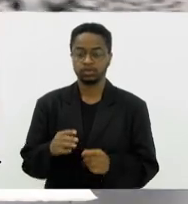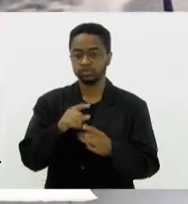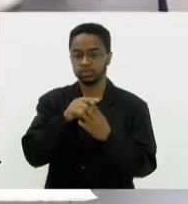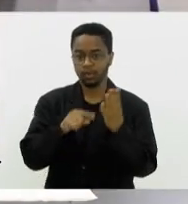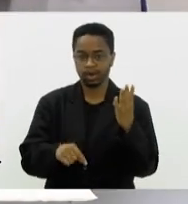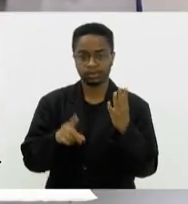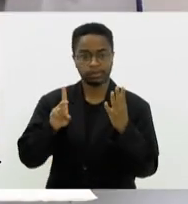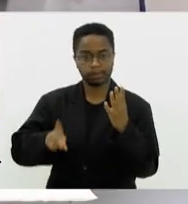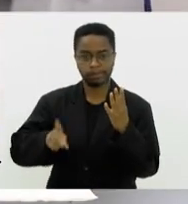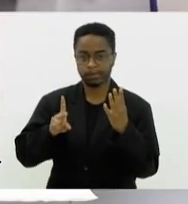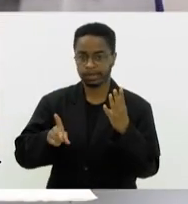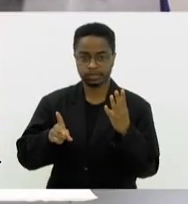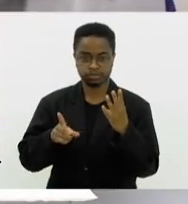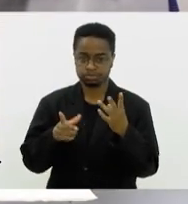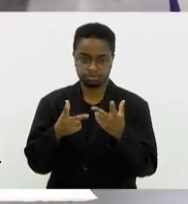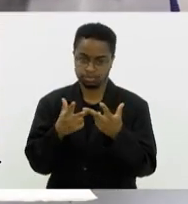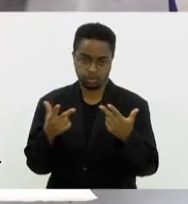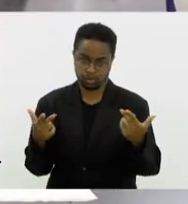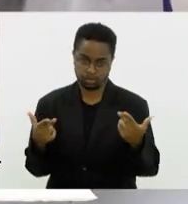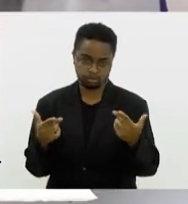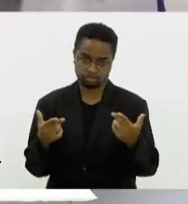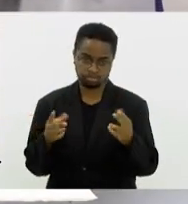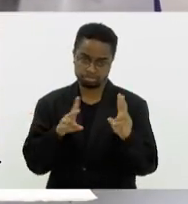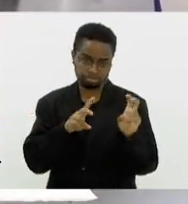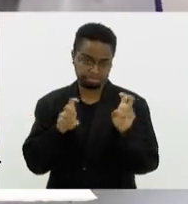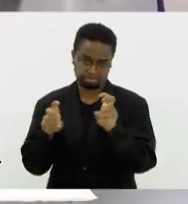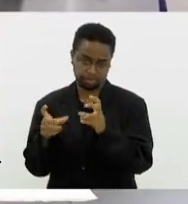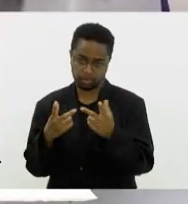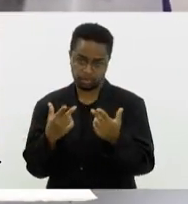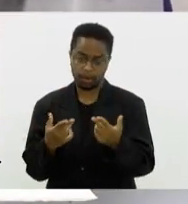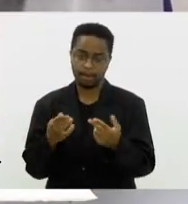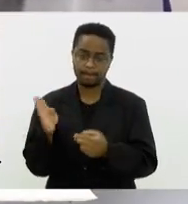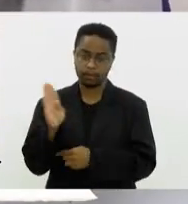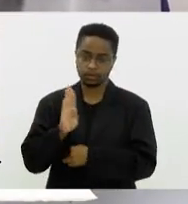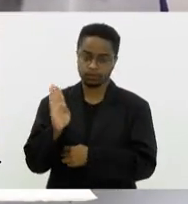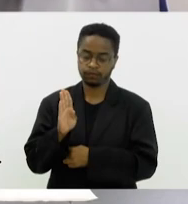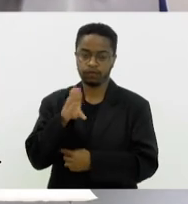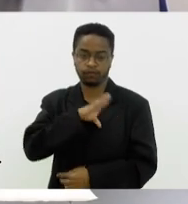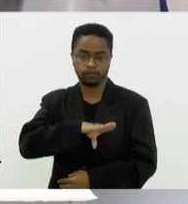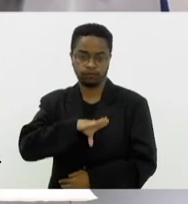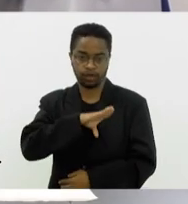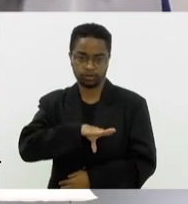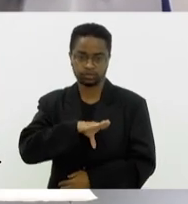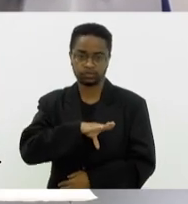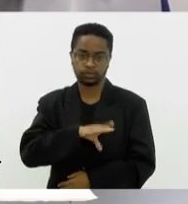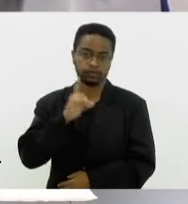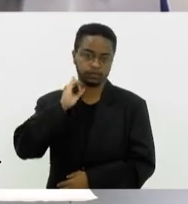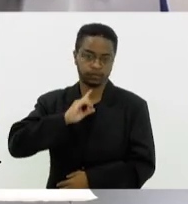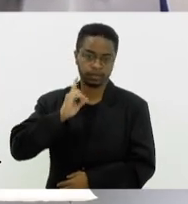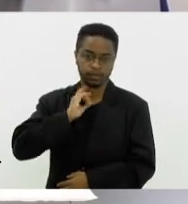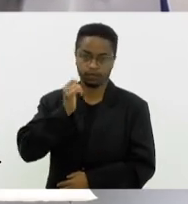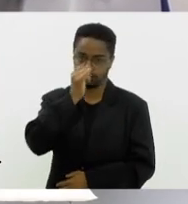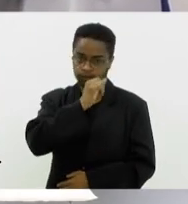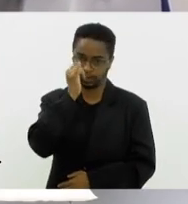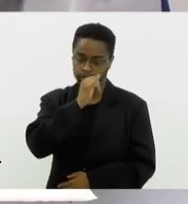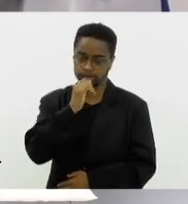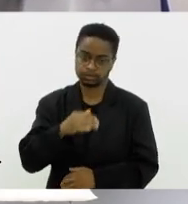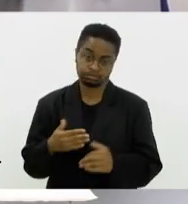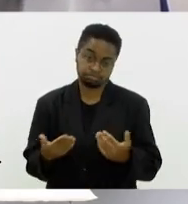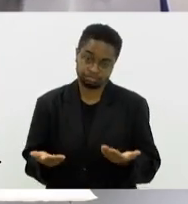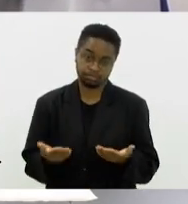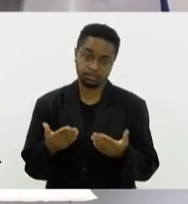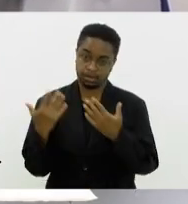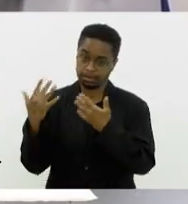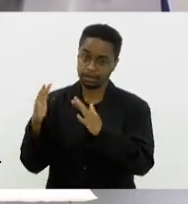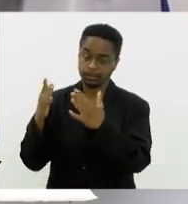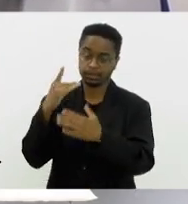mesmo. E os quatro times: Botafogo, Vasco, Flamengo e Fluminense. Então,